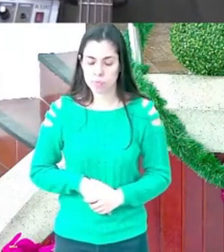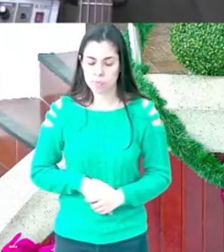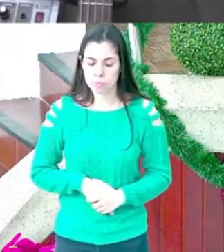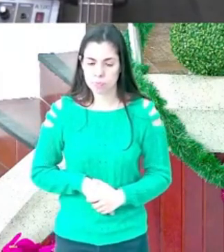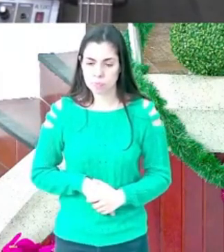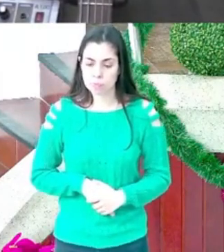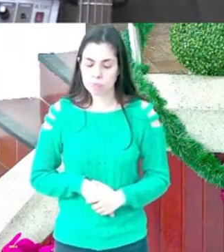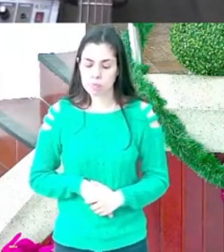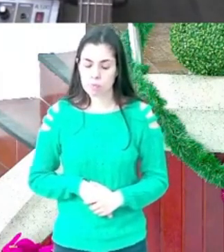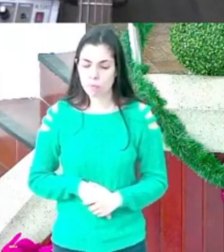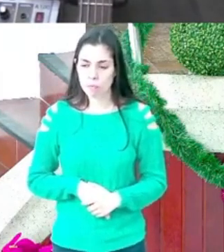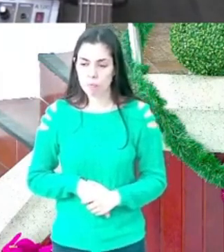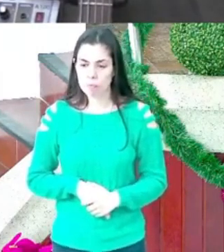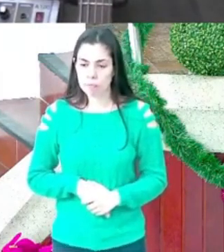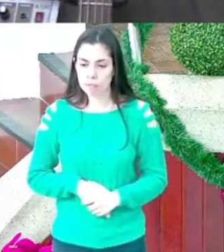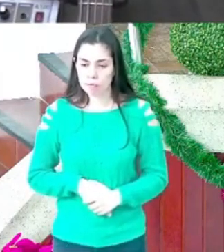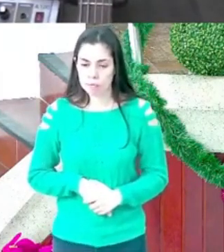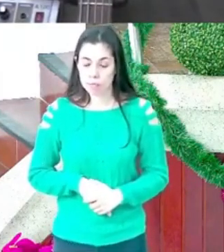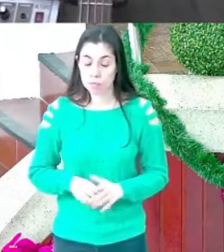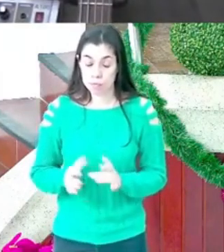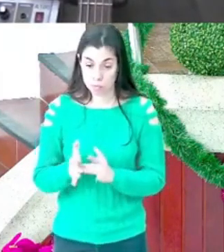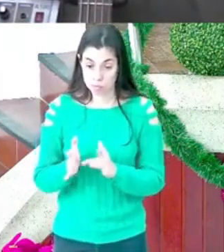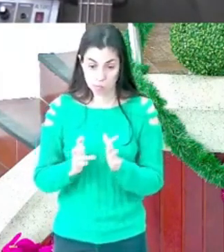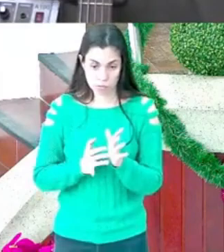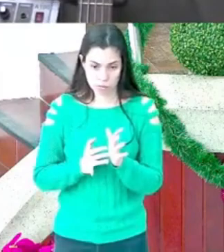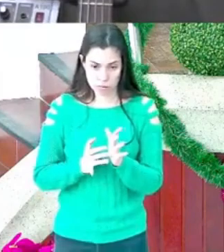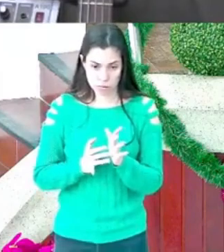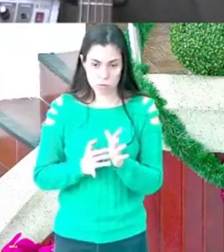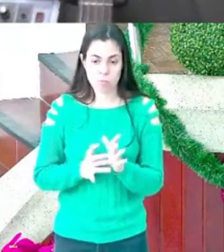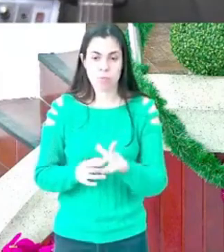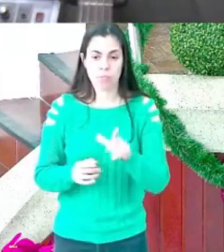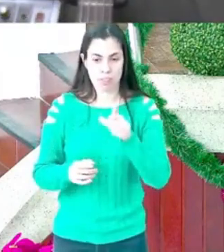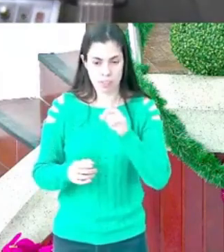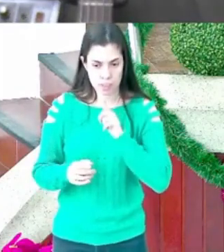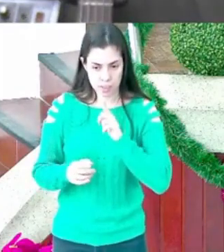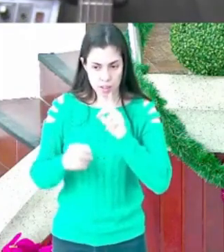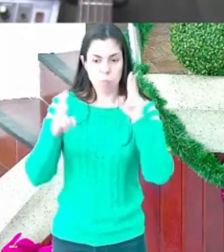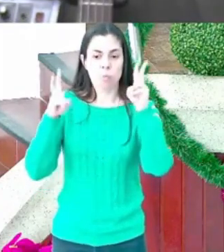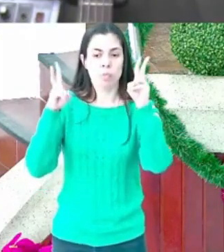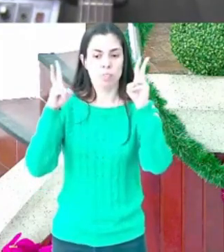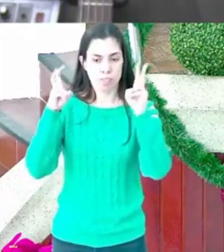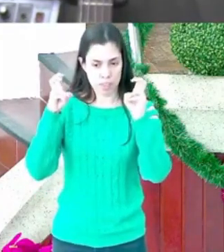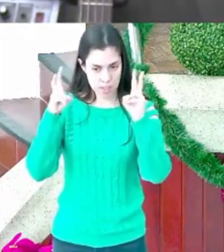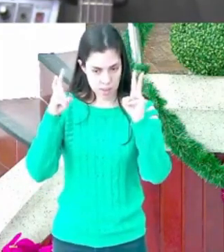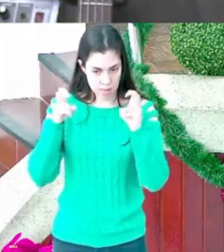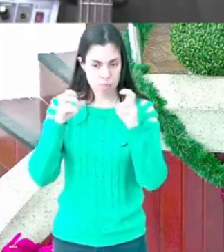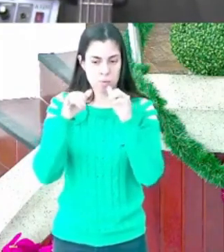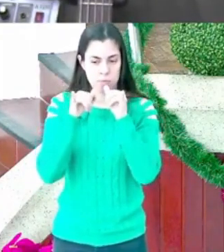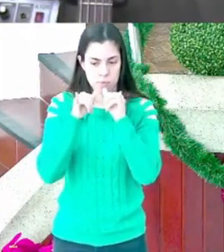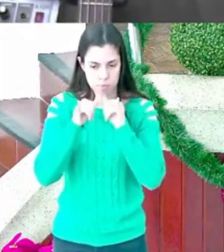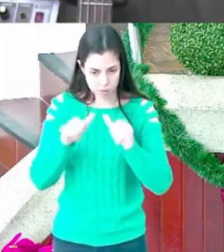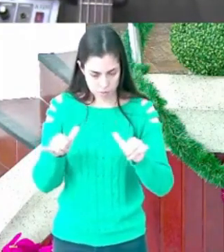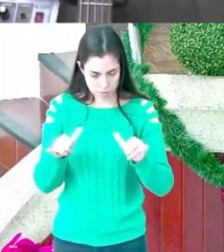está ali soltando palavras ao léu, aleatoriamente, mas ele está